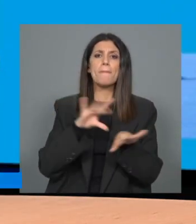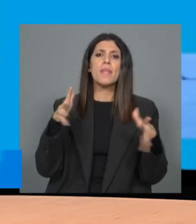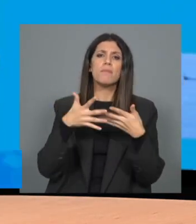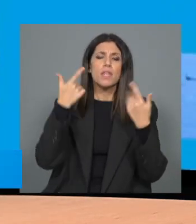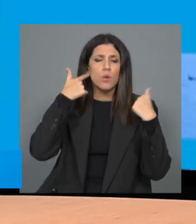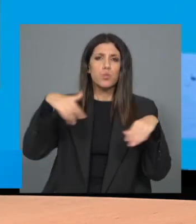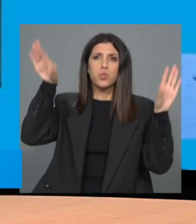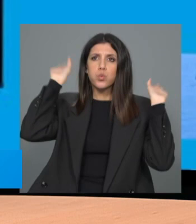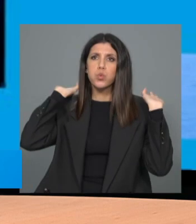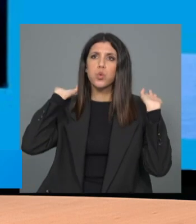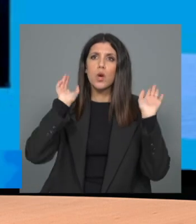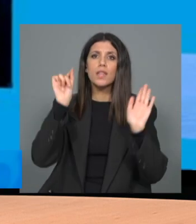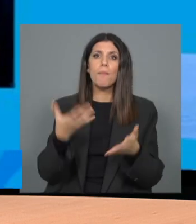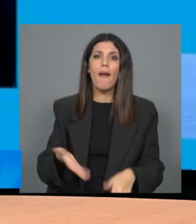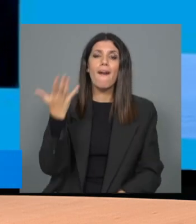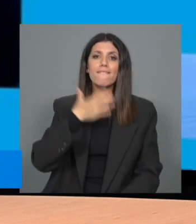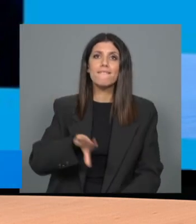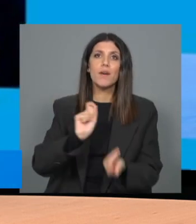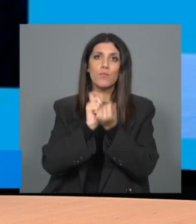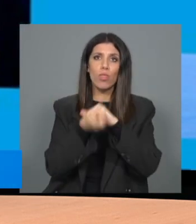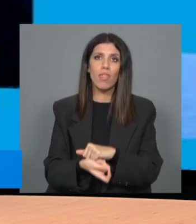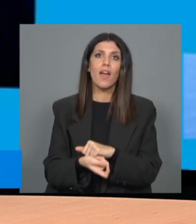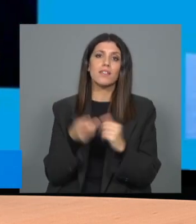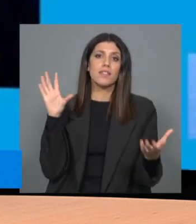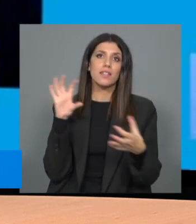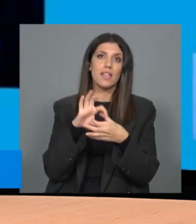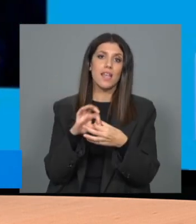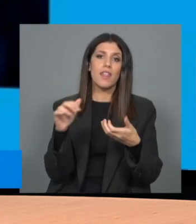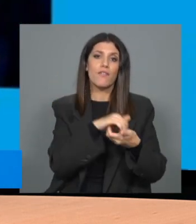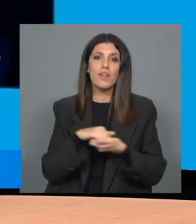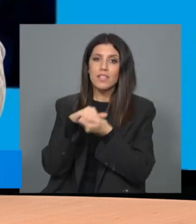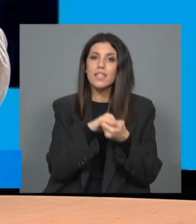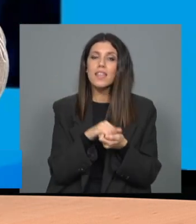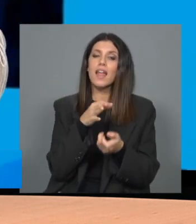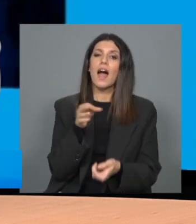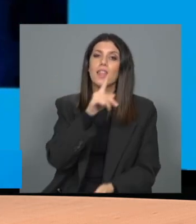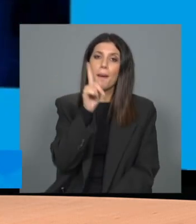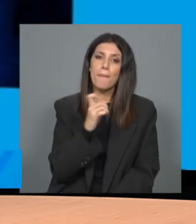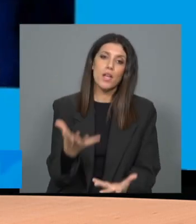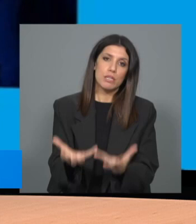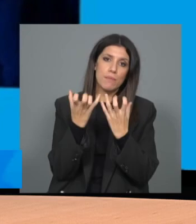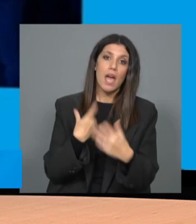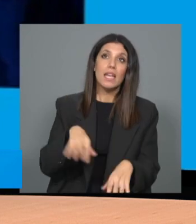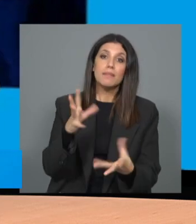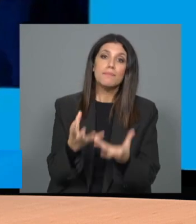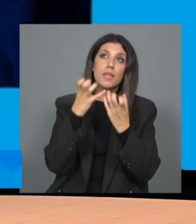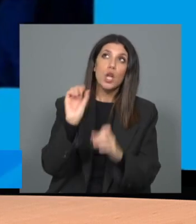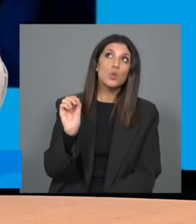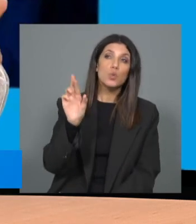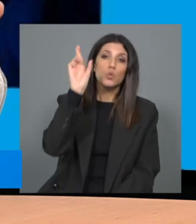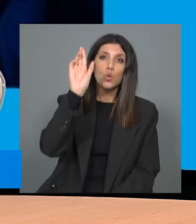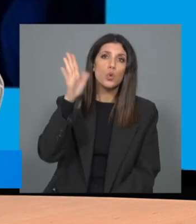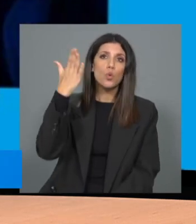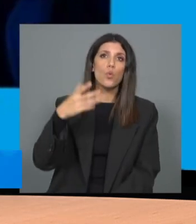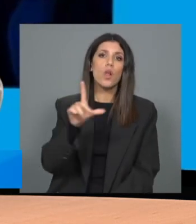queremos que seja um ponto de viragem, sobretudo em relação a estas questões da fraternidade e da paz. E o maior desejo é que Lisboa possa acolher